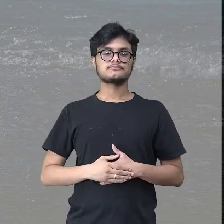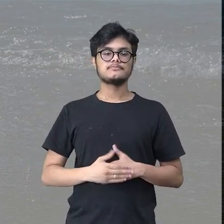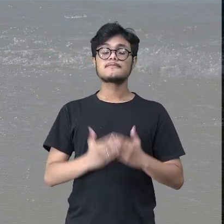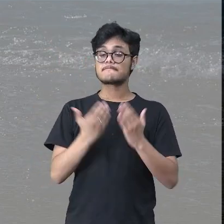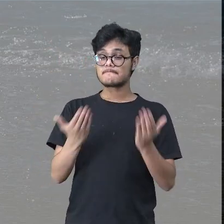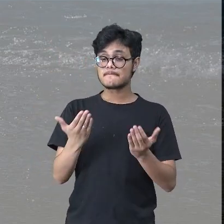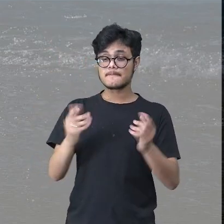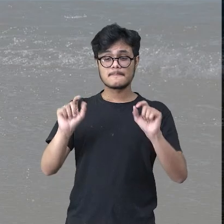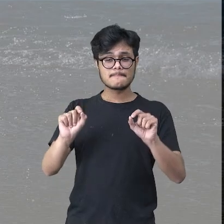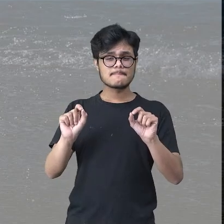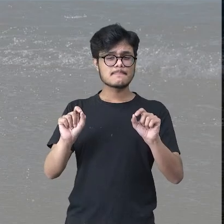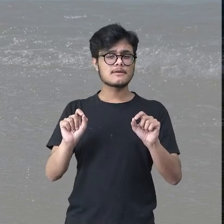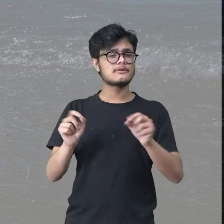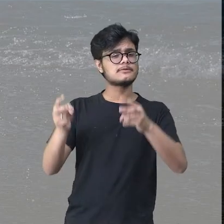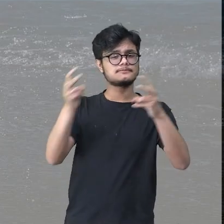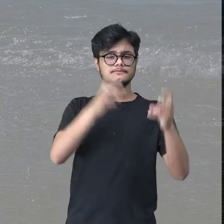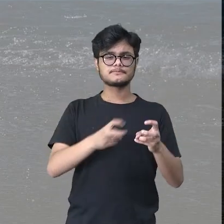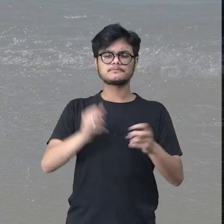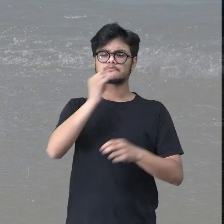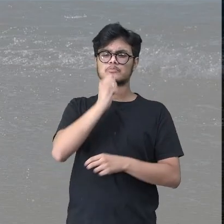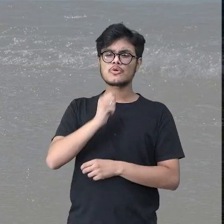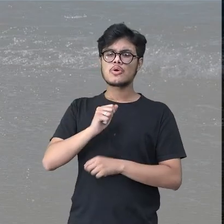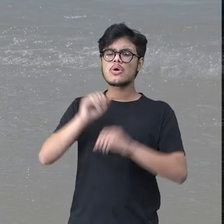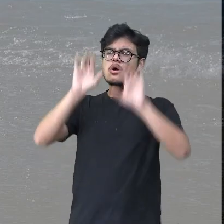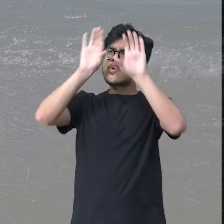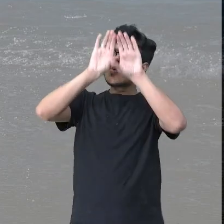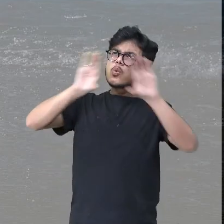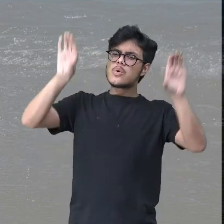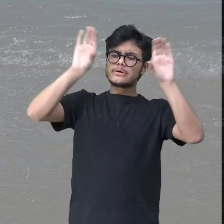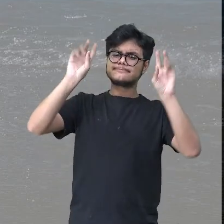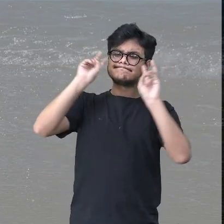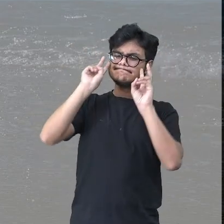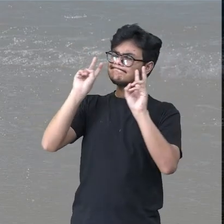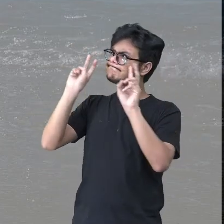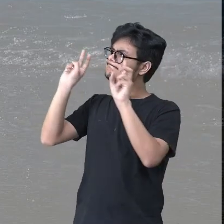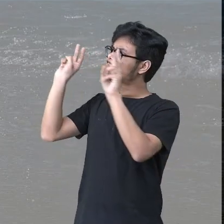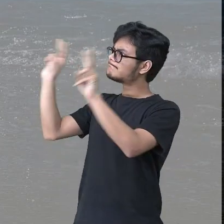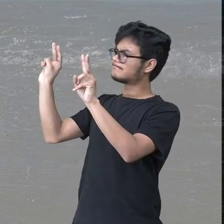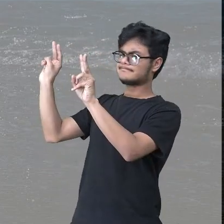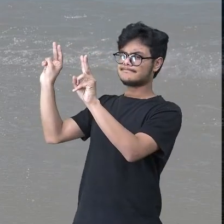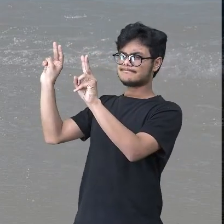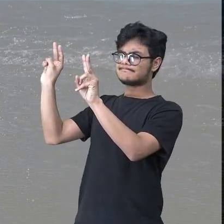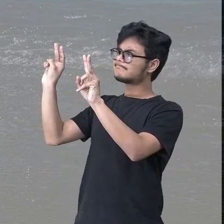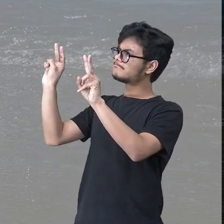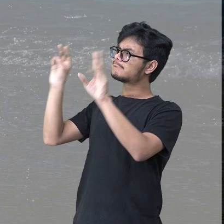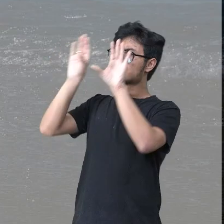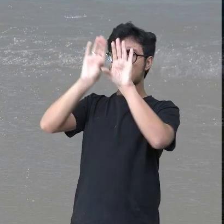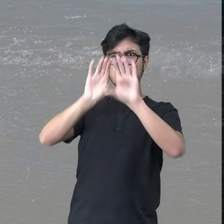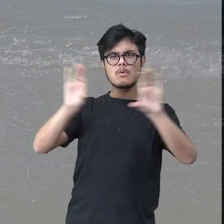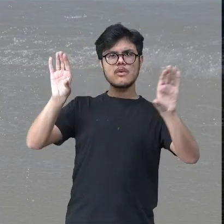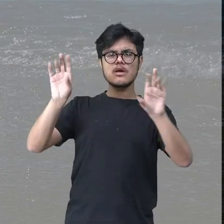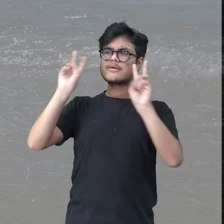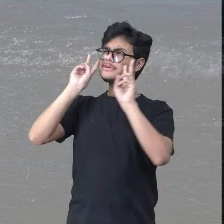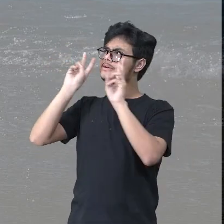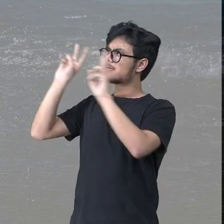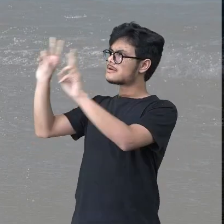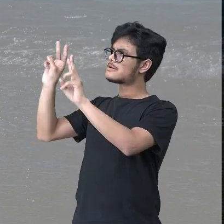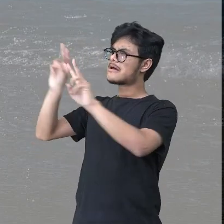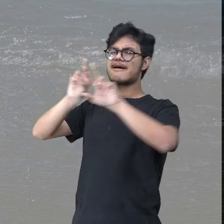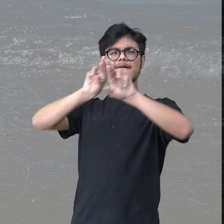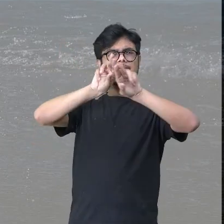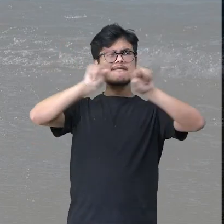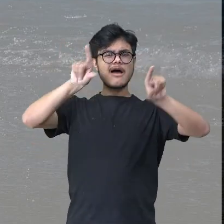gente vai olhar aqui para o céu, né? Vocês estão vendo aí, né? O céu tem